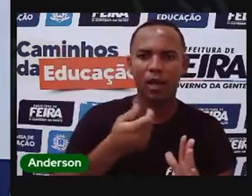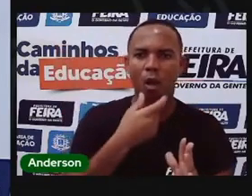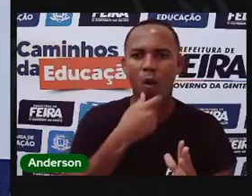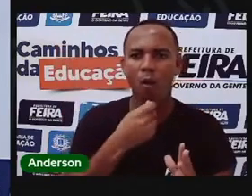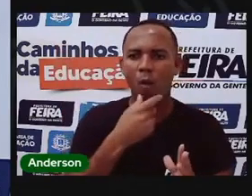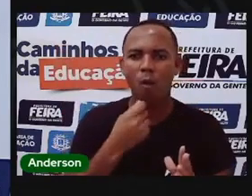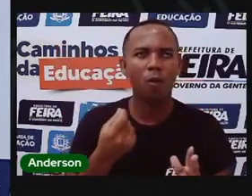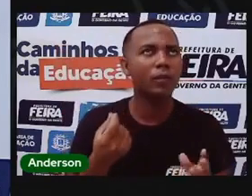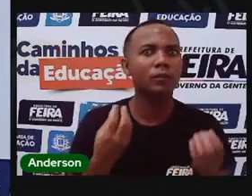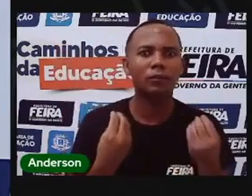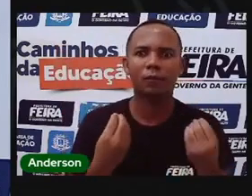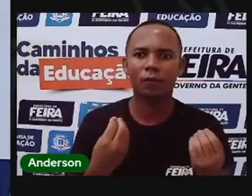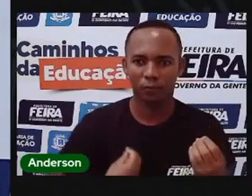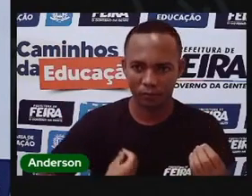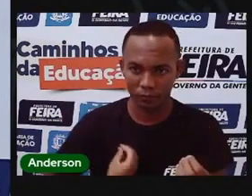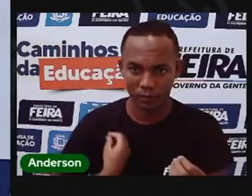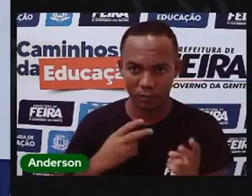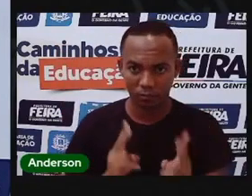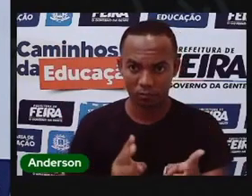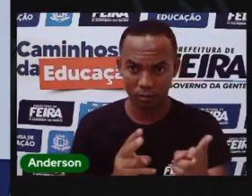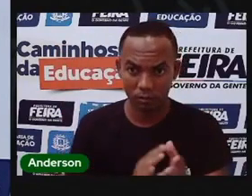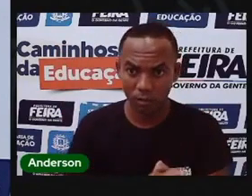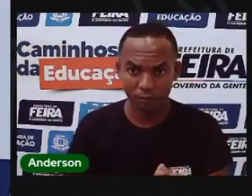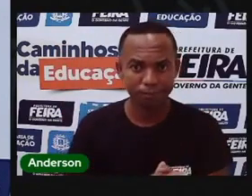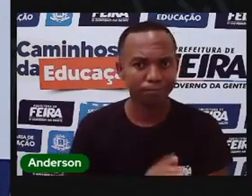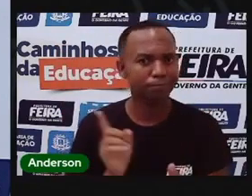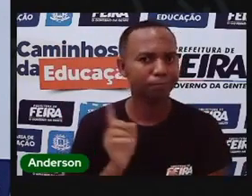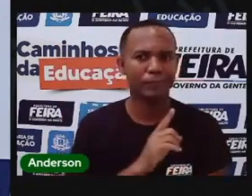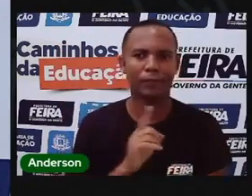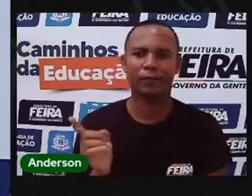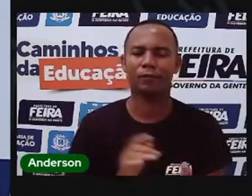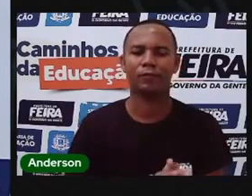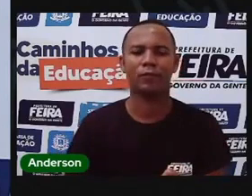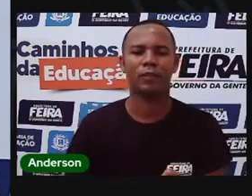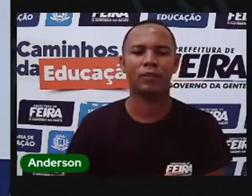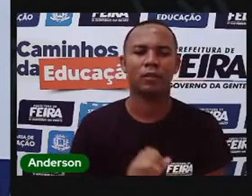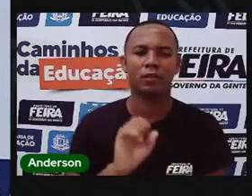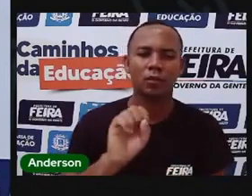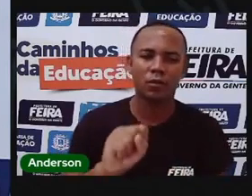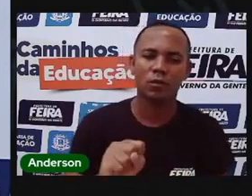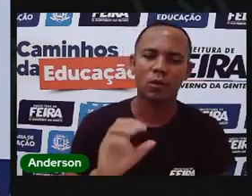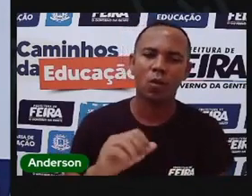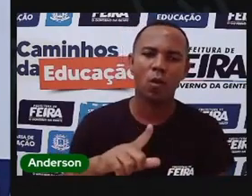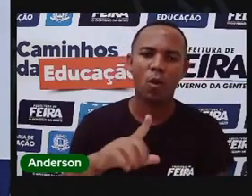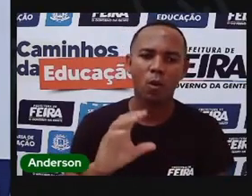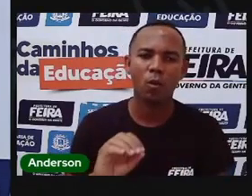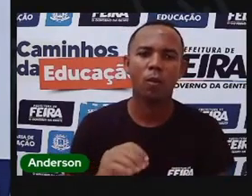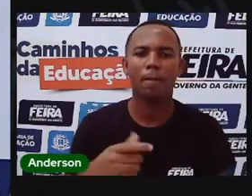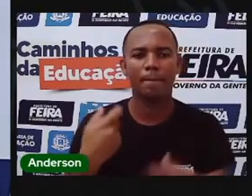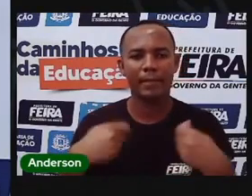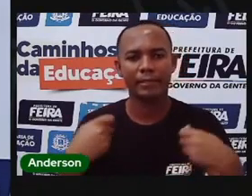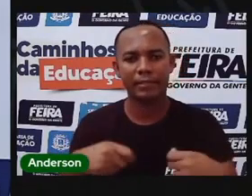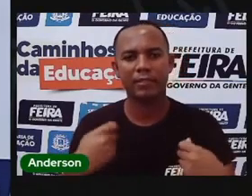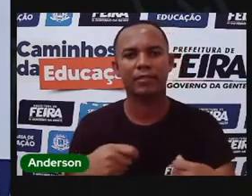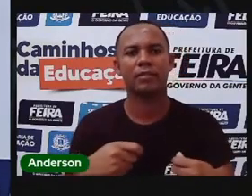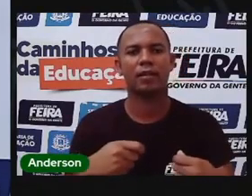mesmo. Bom, e será que essas plantas, elas se desenvolvem em qualquer solo? Será que qualquer solo que eu posso colocar uma